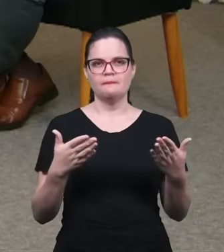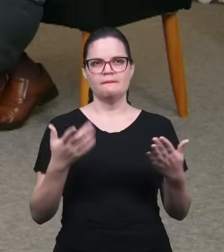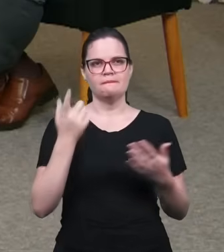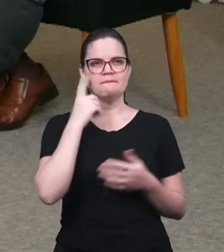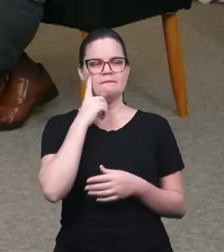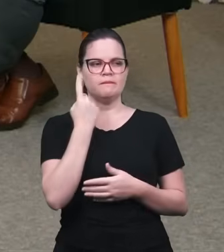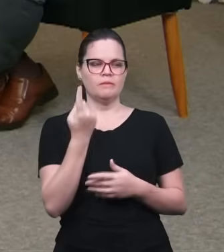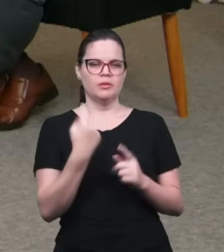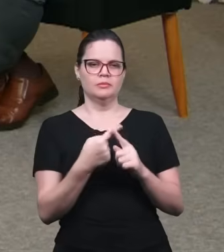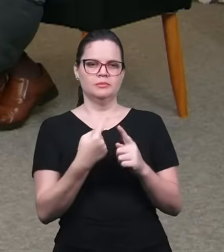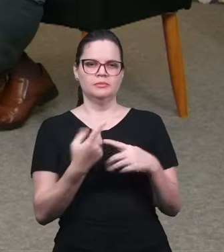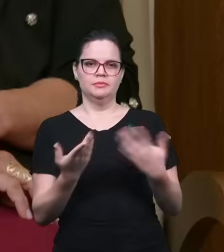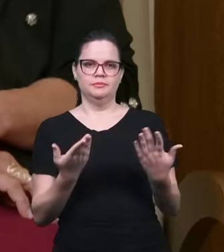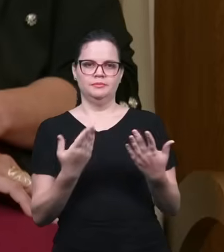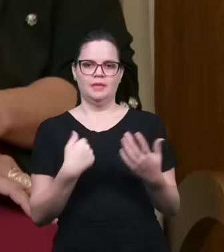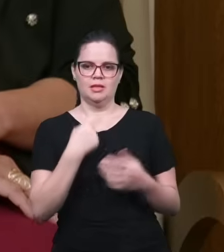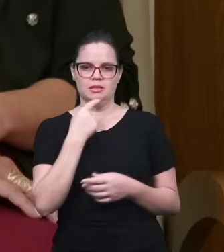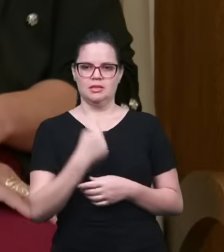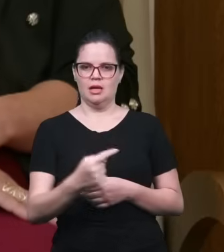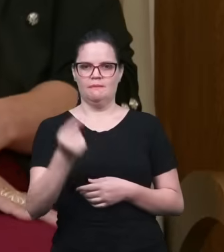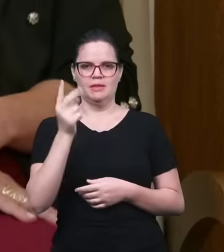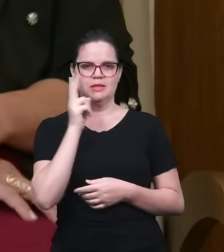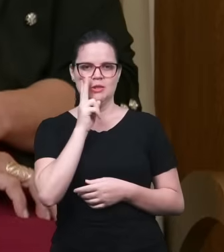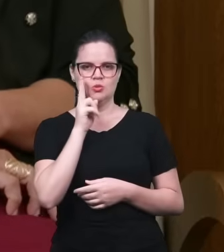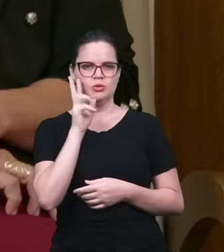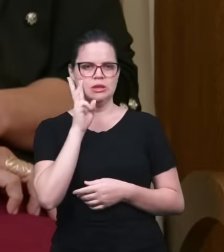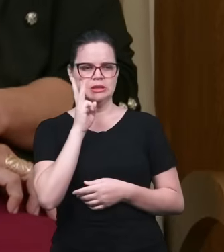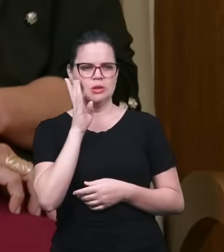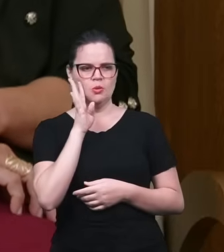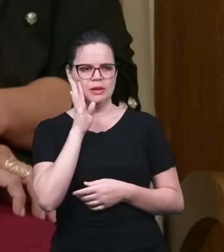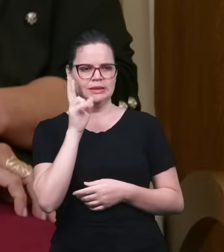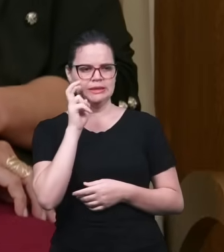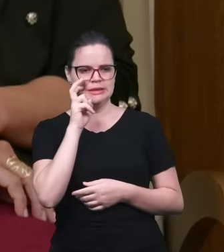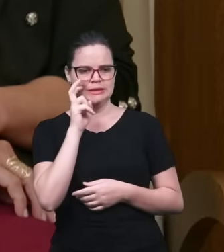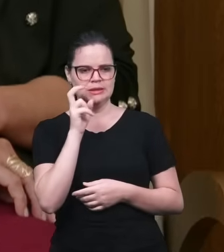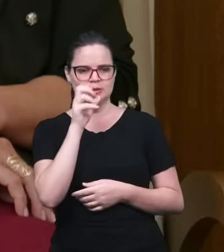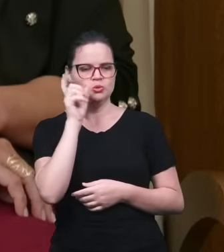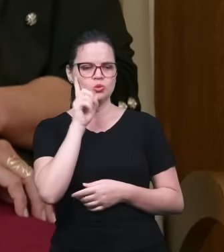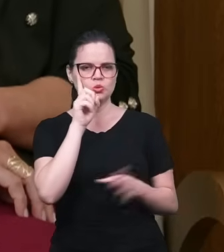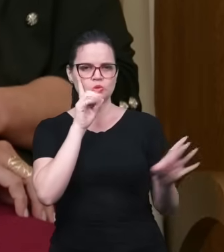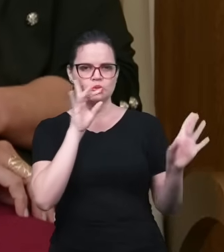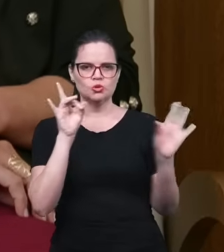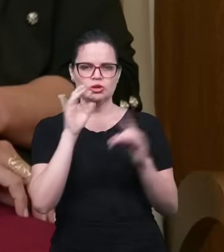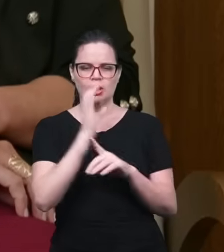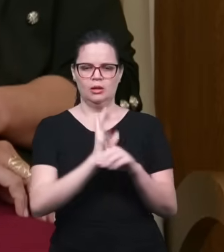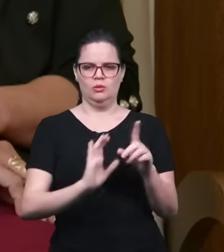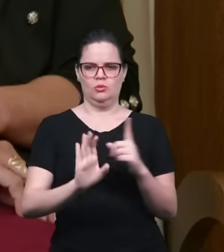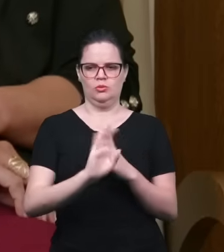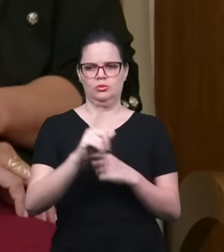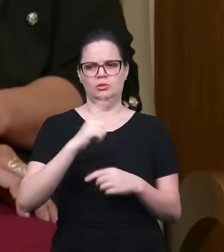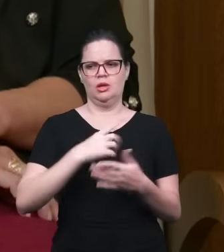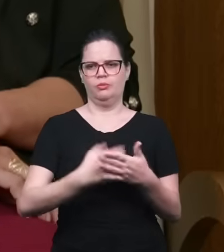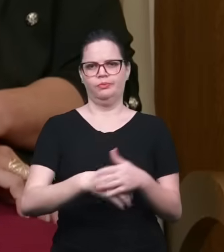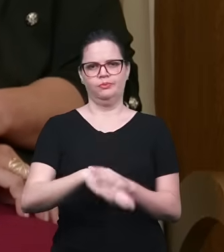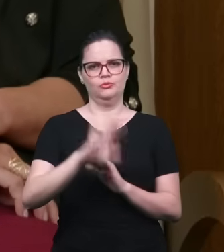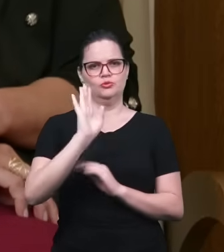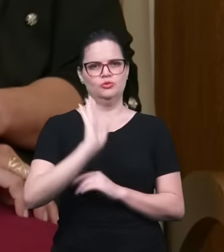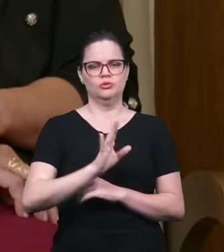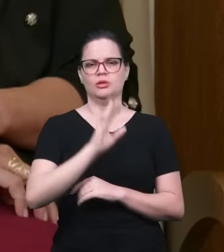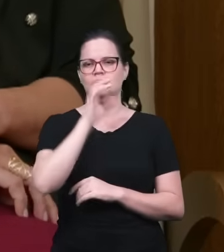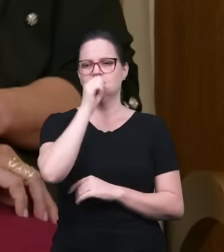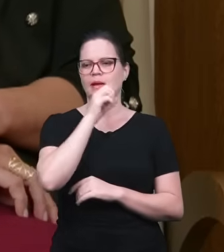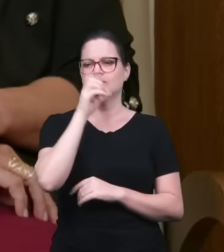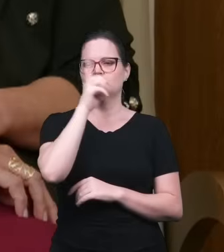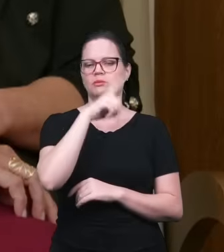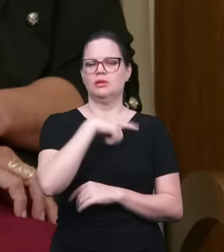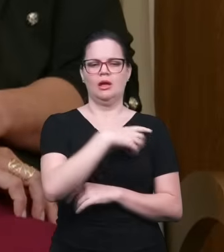semana você está acostumado a ir no culto todo dia, as atividades e final de semana, e você tem seus amigos da igreja,